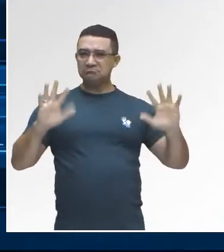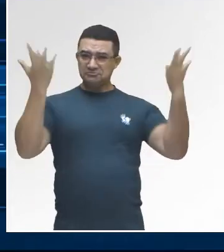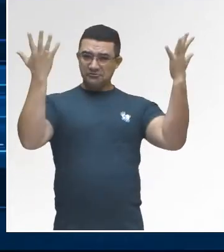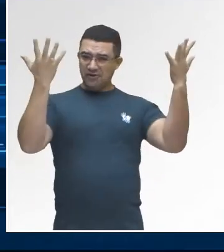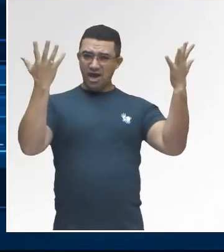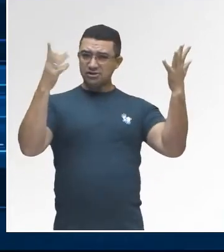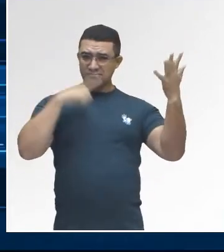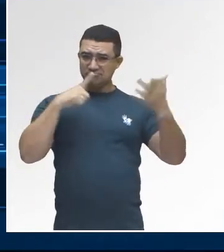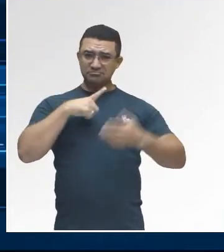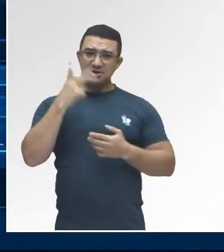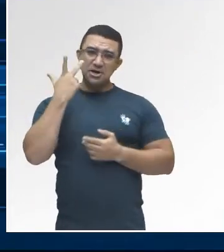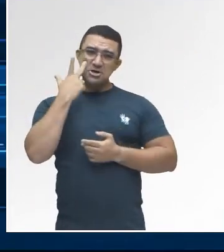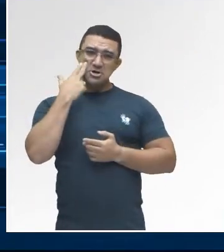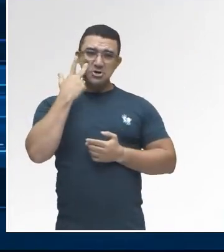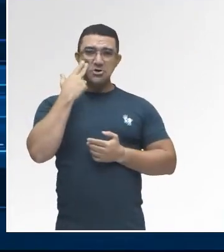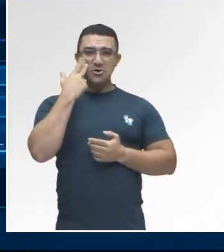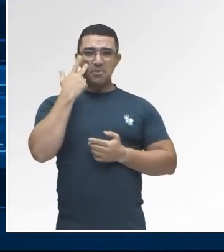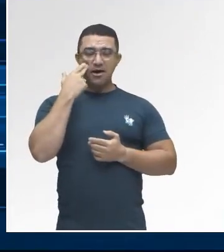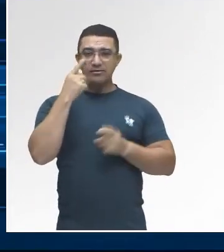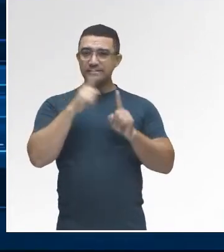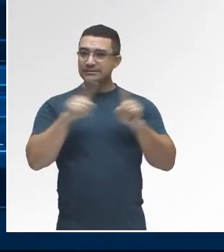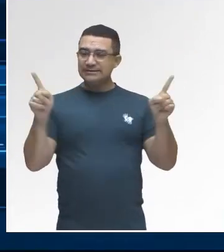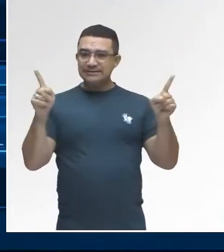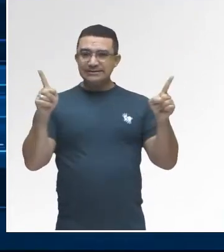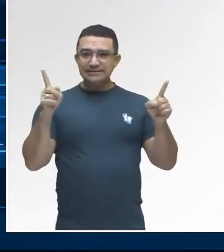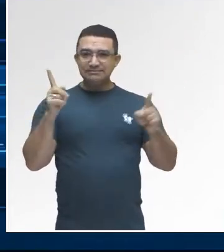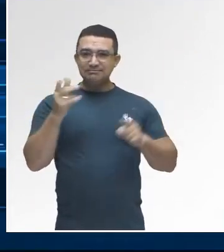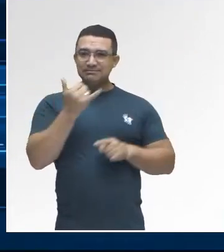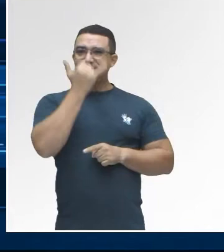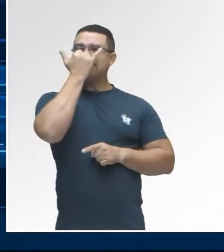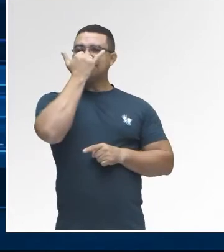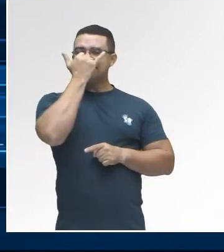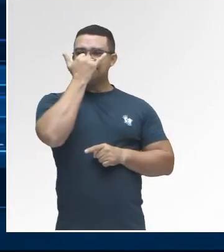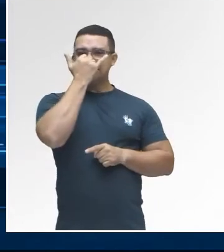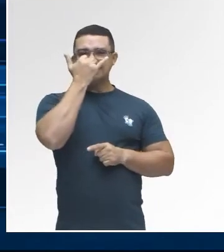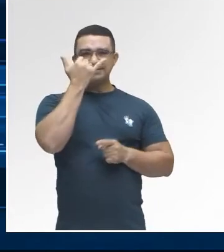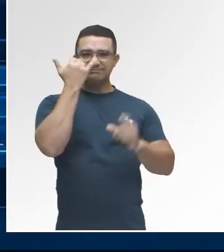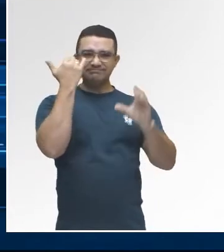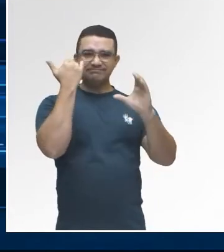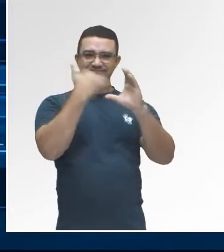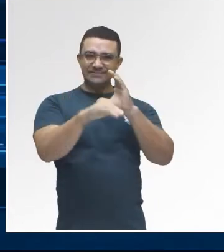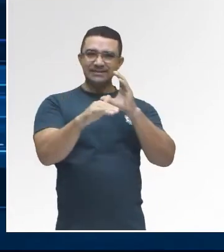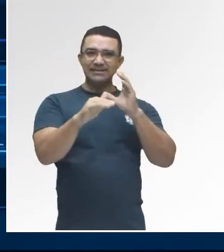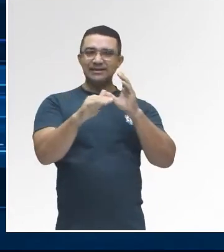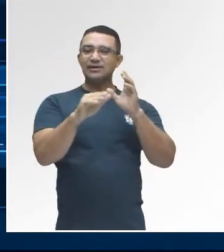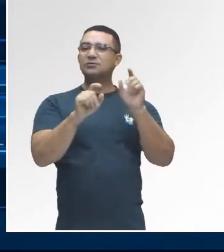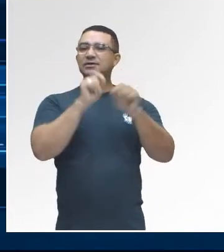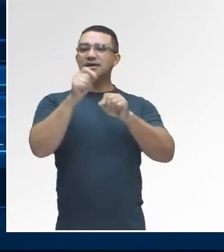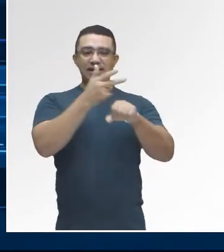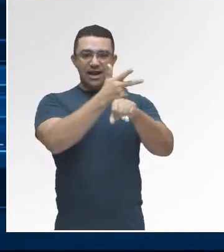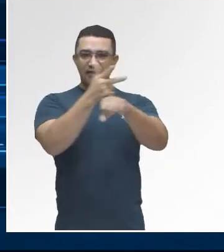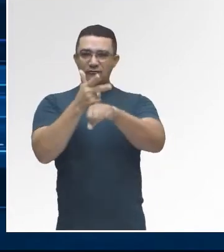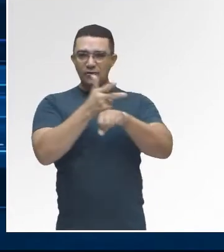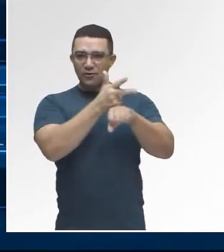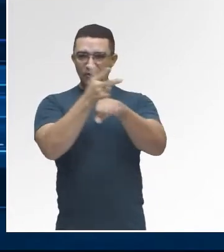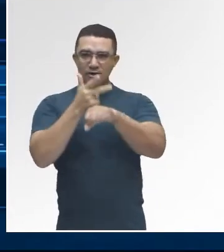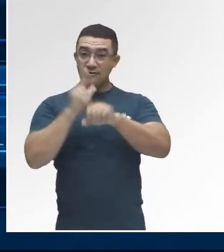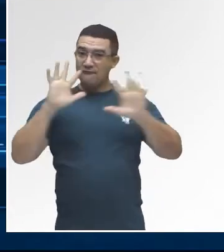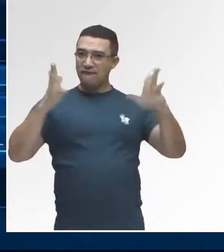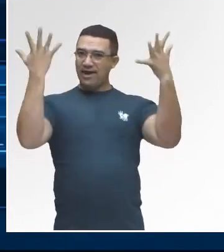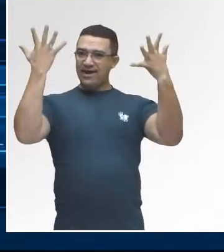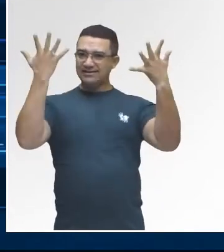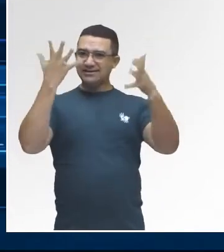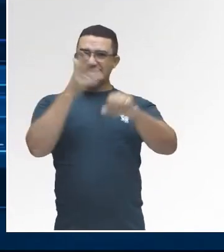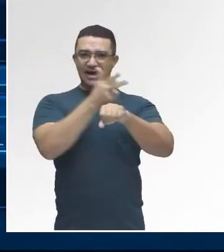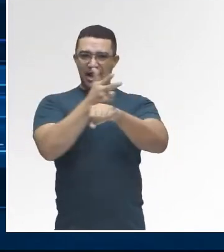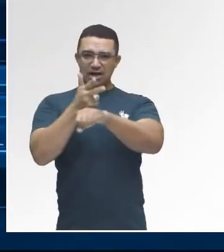que correr normalmente, todo mundo se divertiu, foi bem legal. A gente acabou mandando um vídeo, gravamos um vídeo lá na Enviaram hora. para ele. Enviamos para